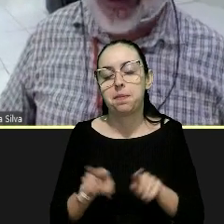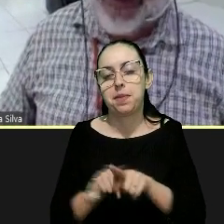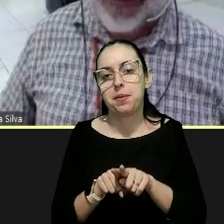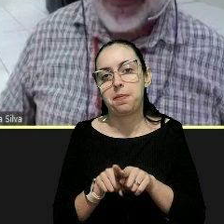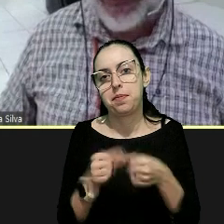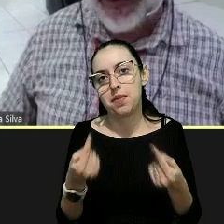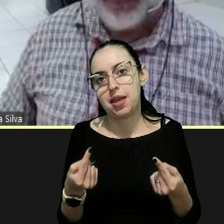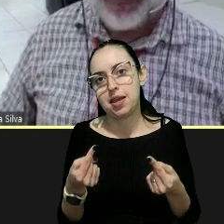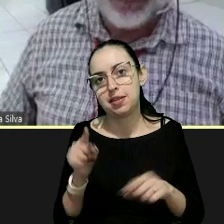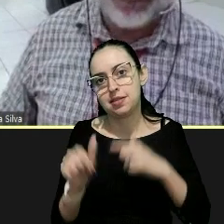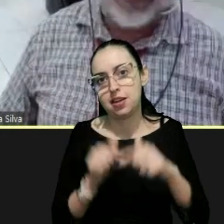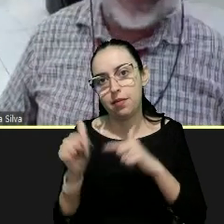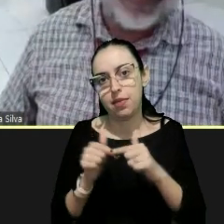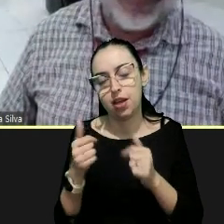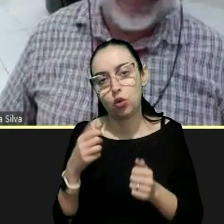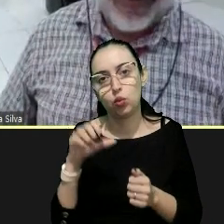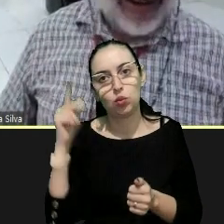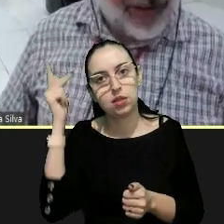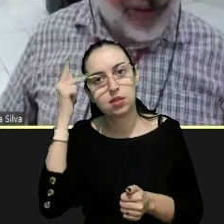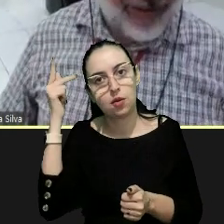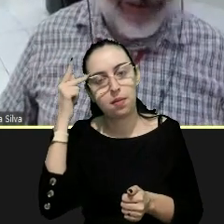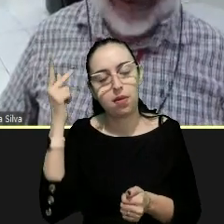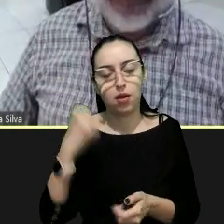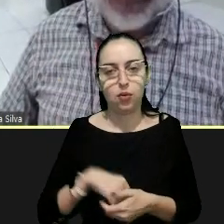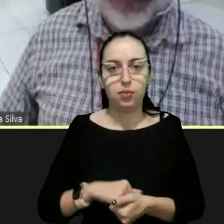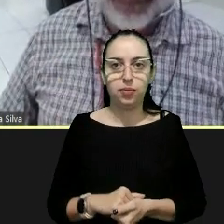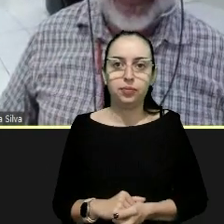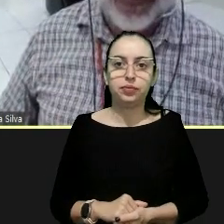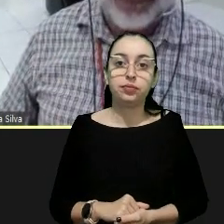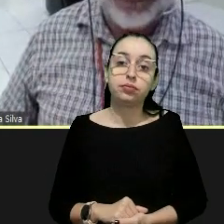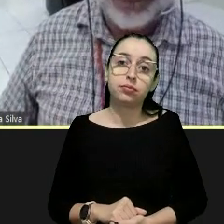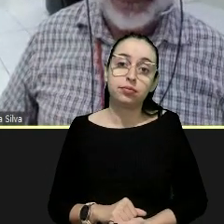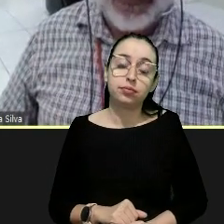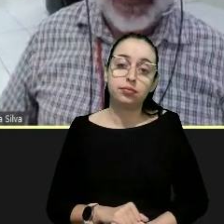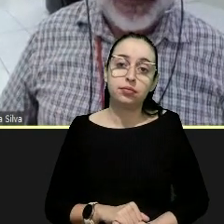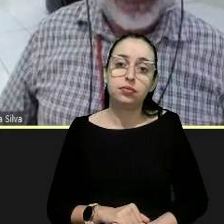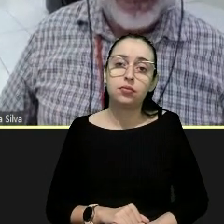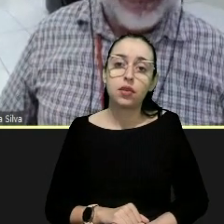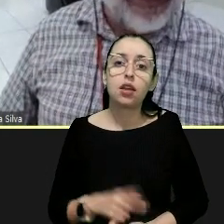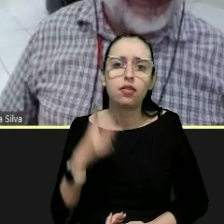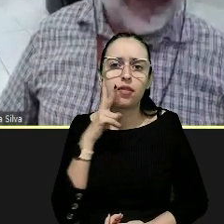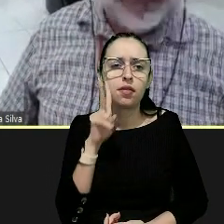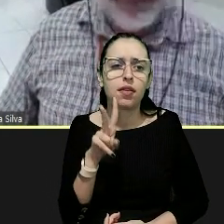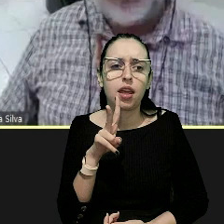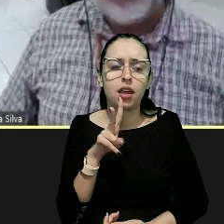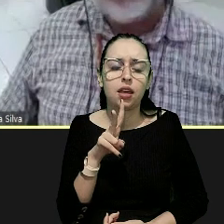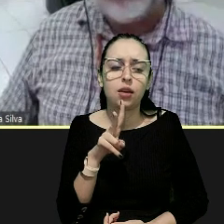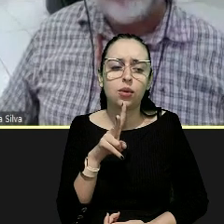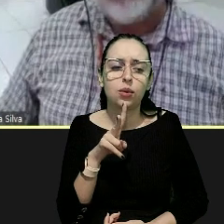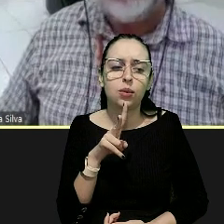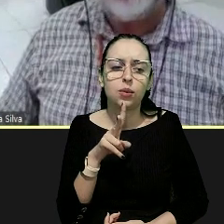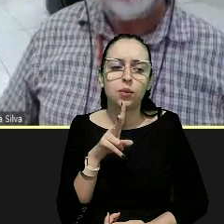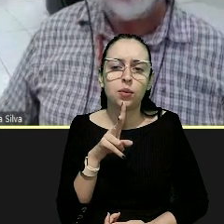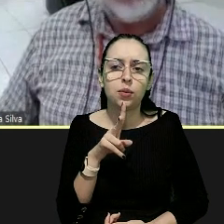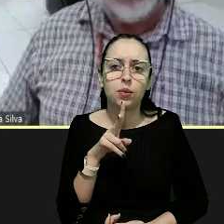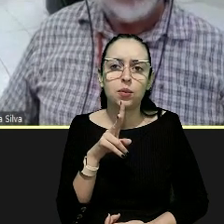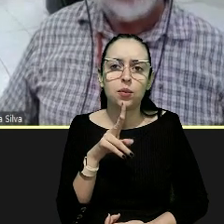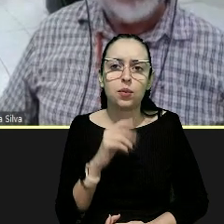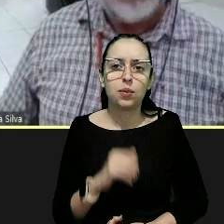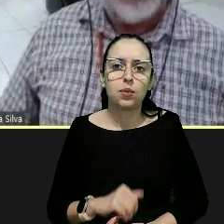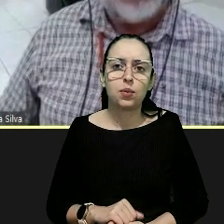TI também, só que eu trabalho aqui em São Paulo mesmo. E, então,